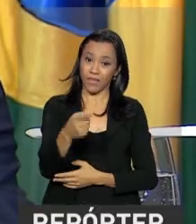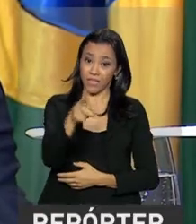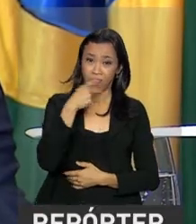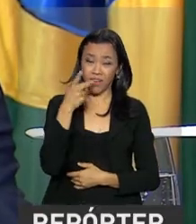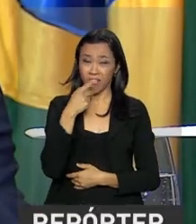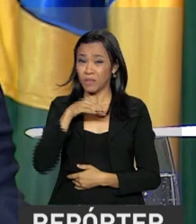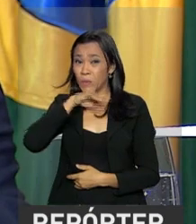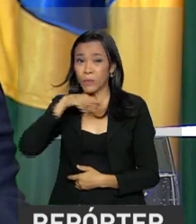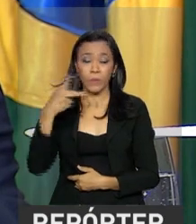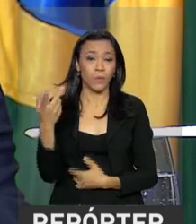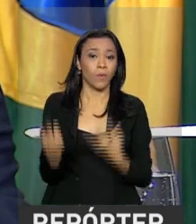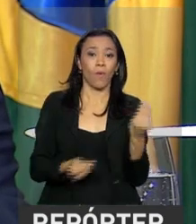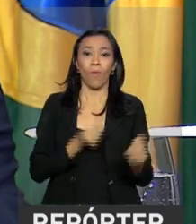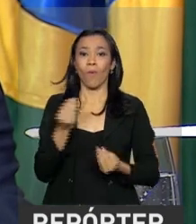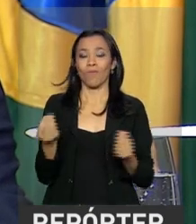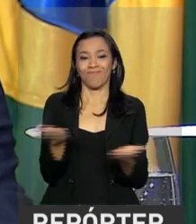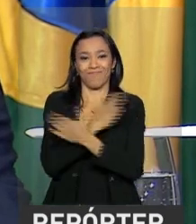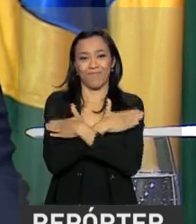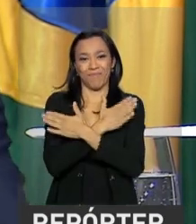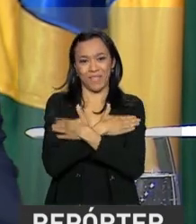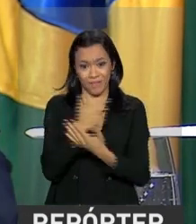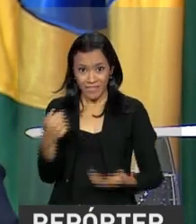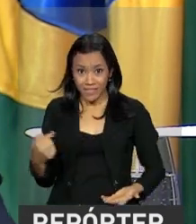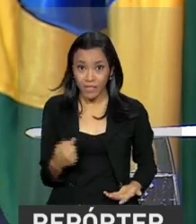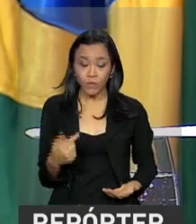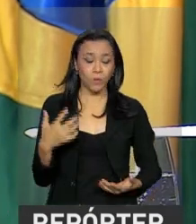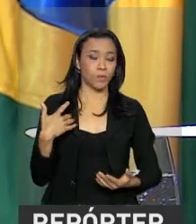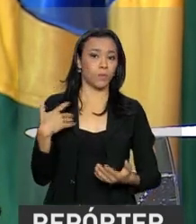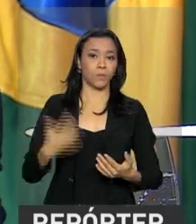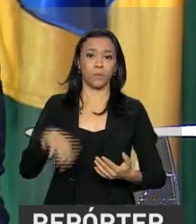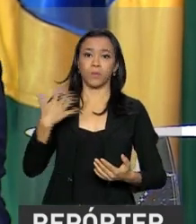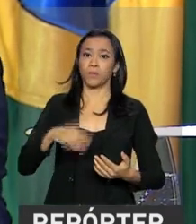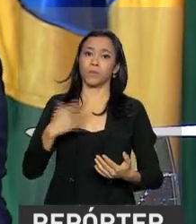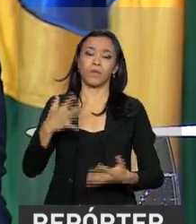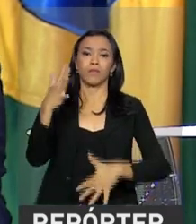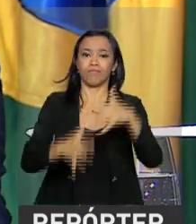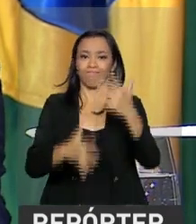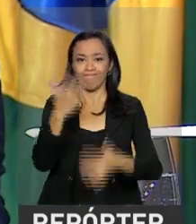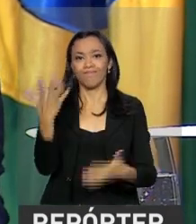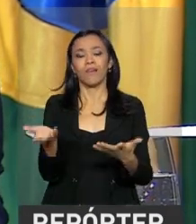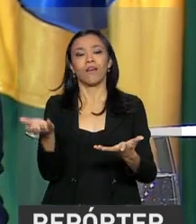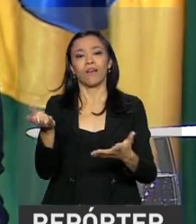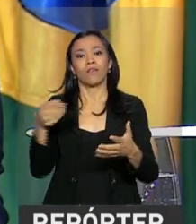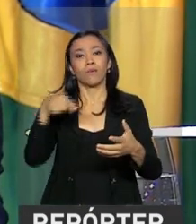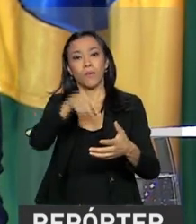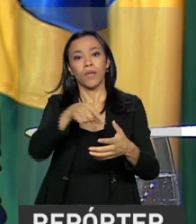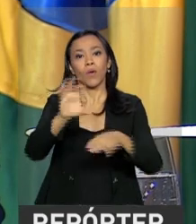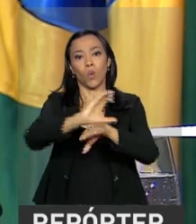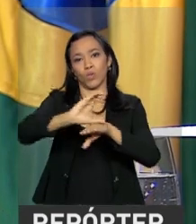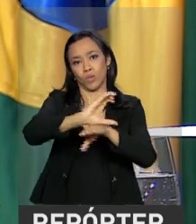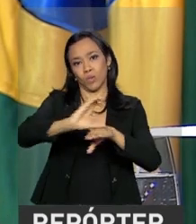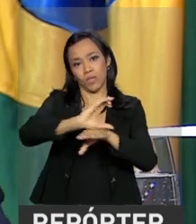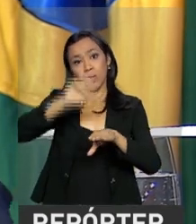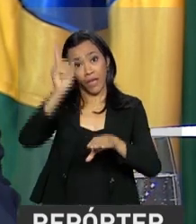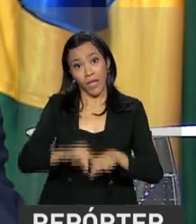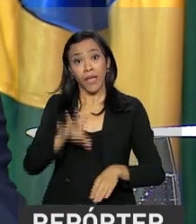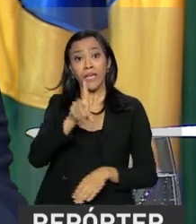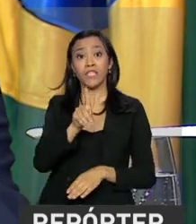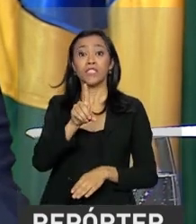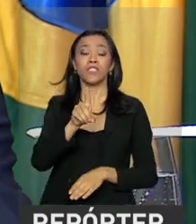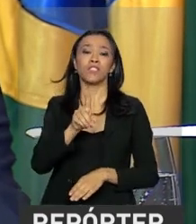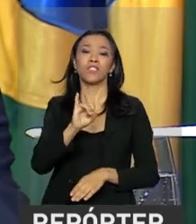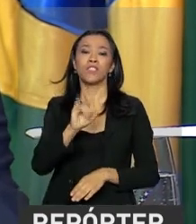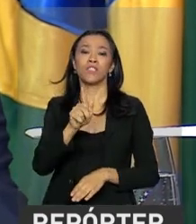desemprego e isto fere um dos princípios constitucionais que é exatamente o princípio da dignidade da pessoa